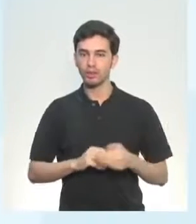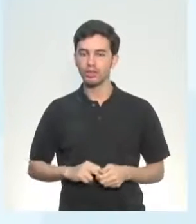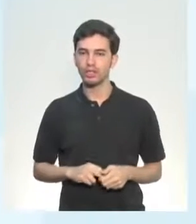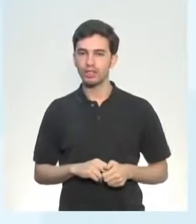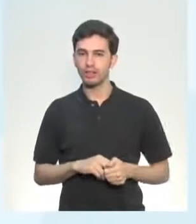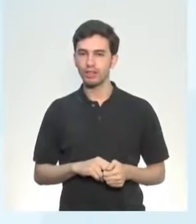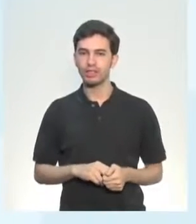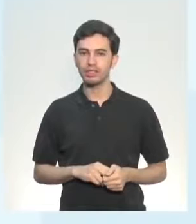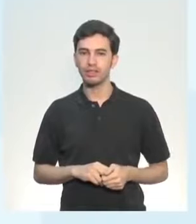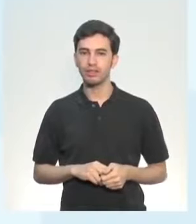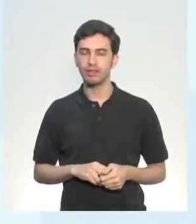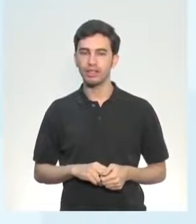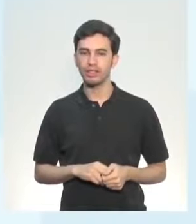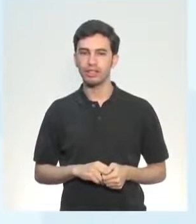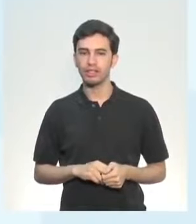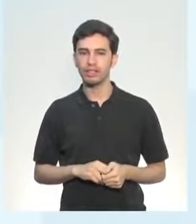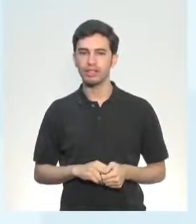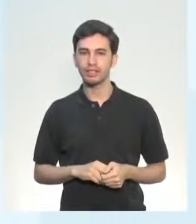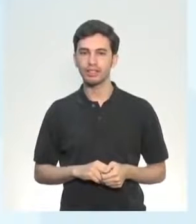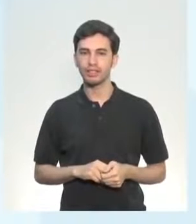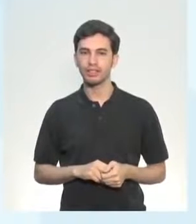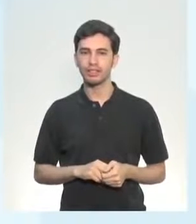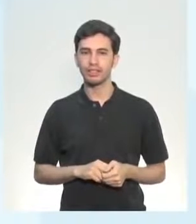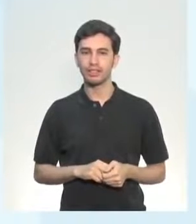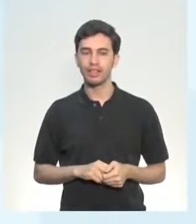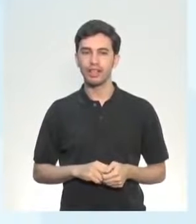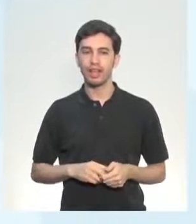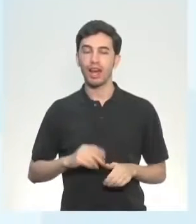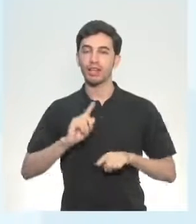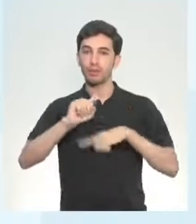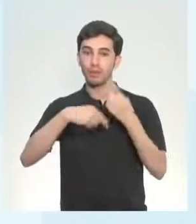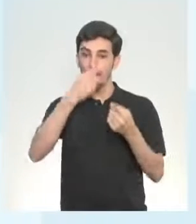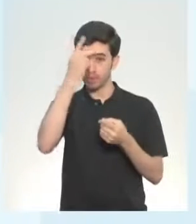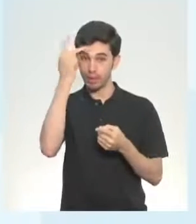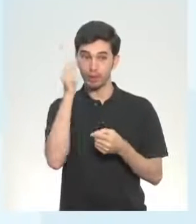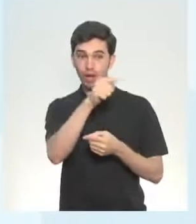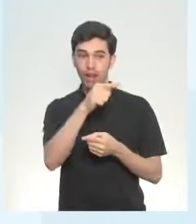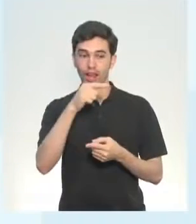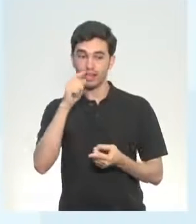né, a carta. Depois temos o destinatário.